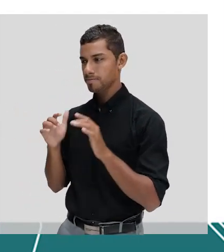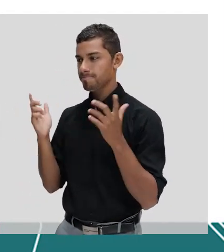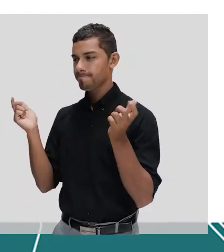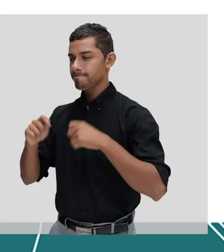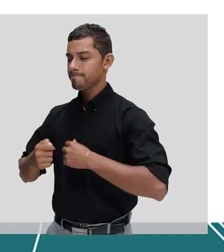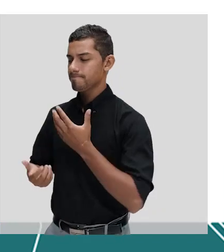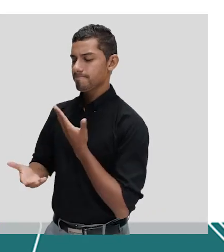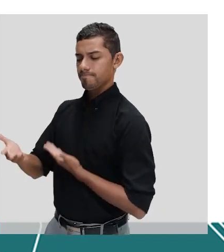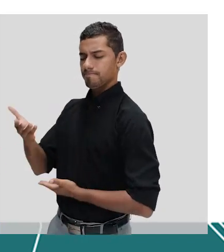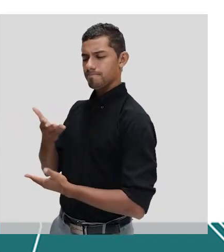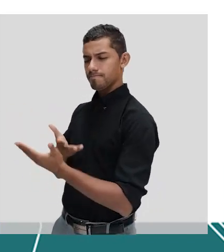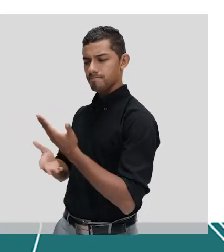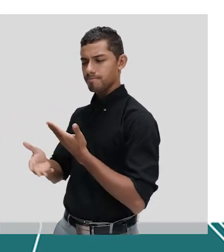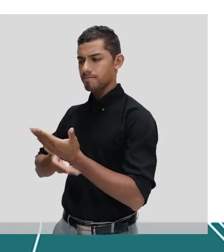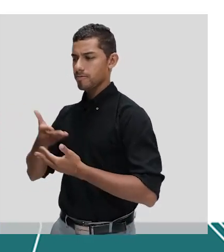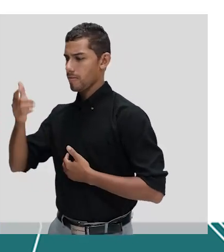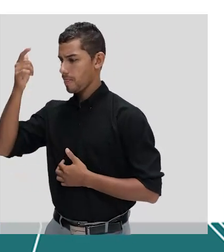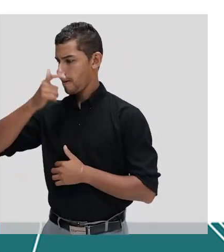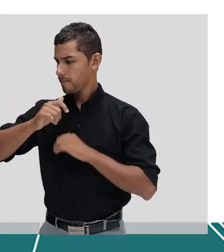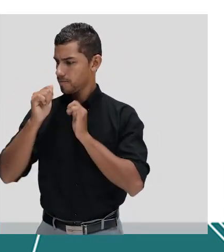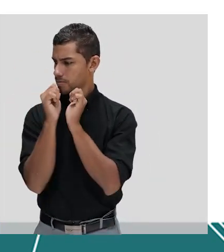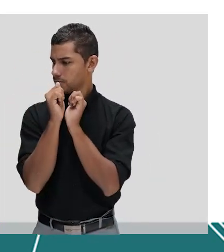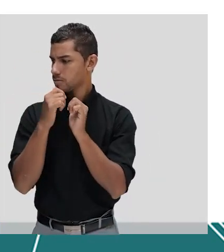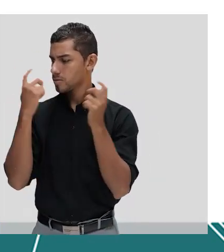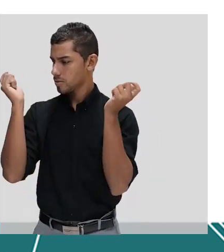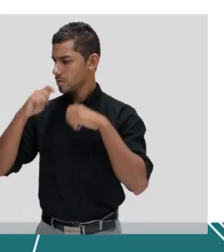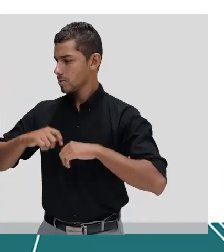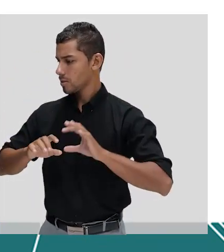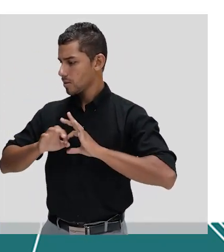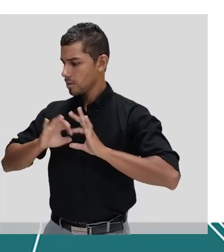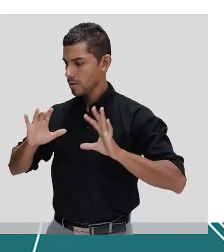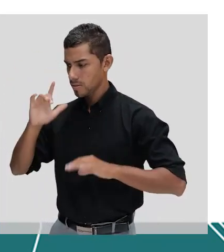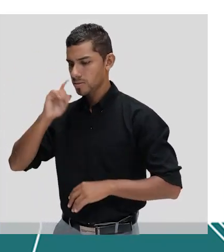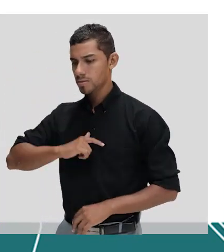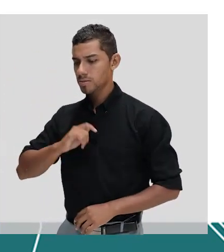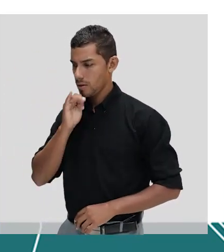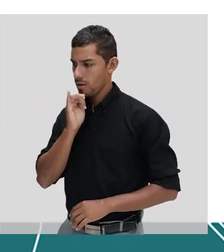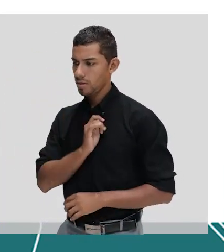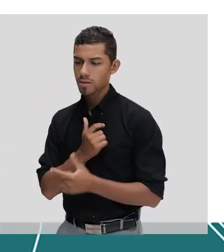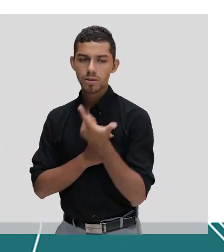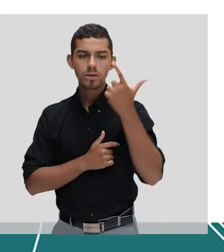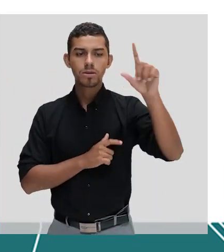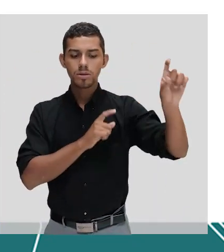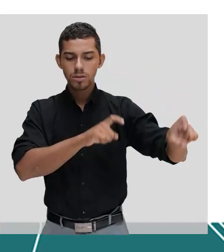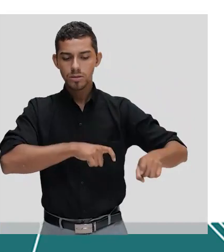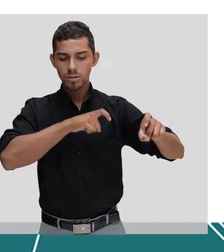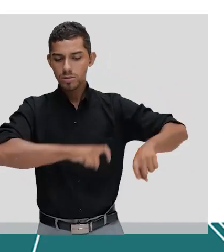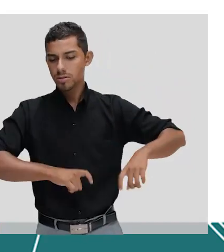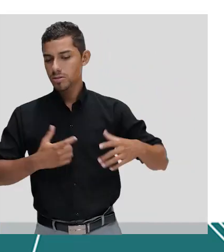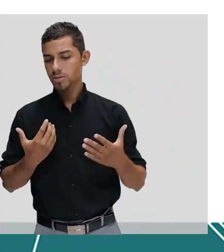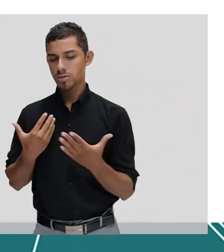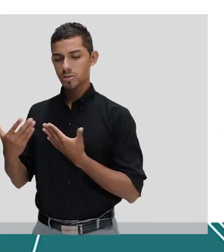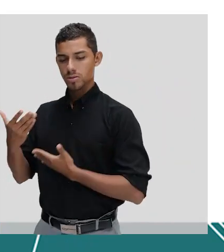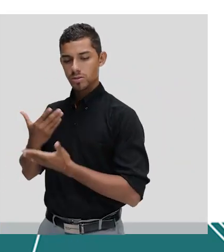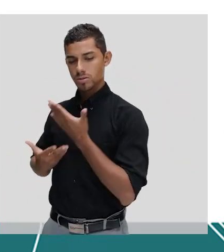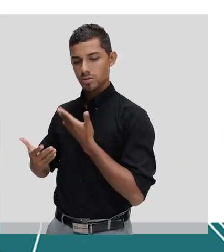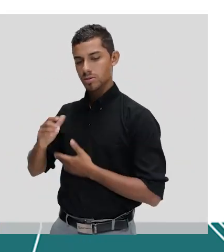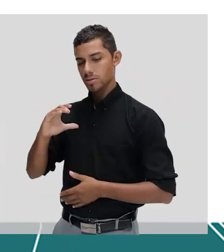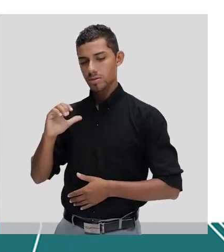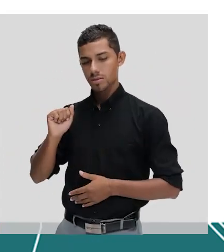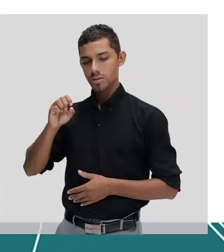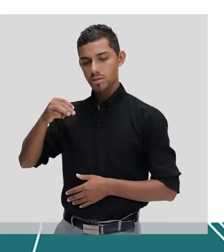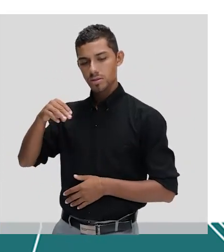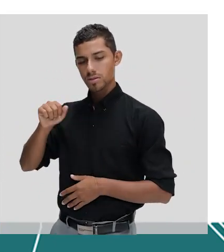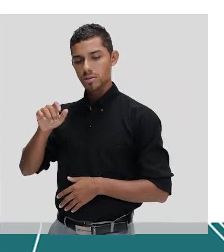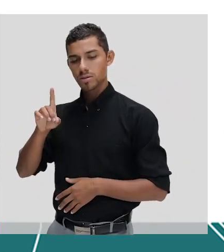Na verdade, ele se dizia já um escravo alforriado e estava trabalhando em outra fazenda como um camarada, né?